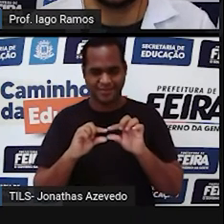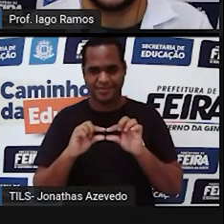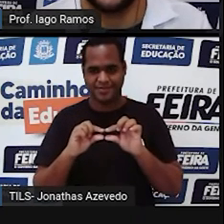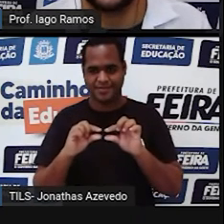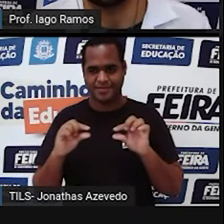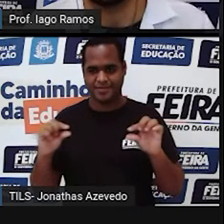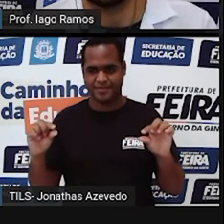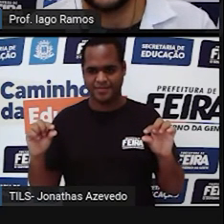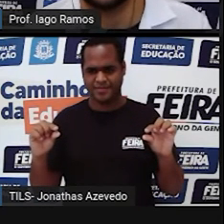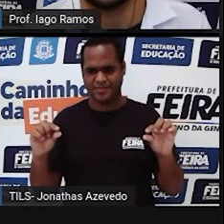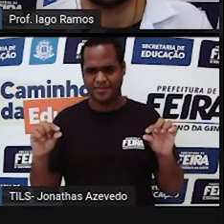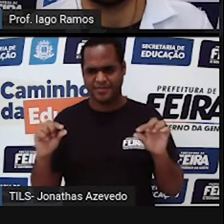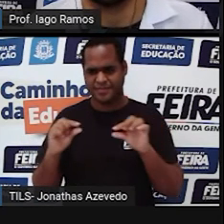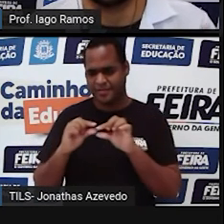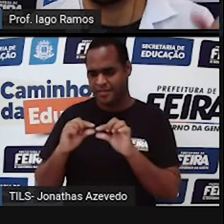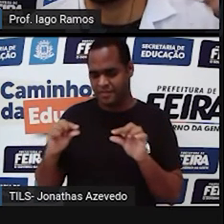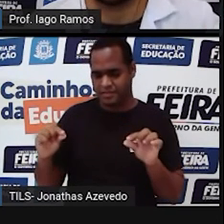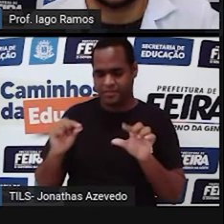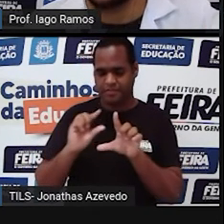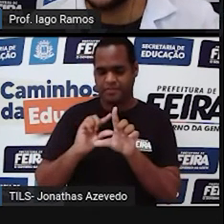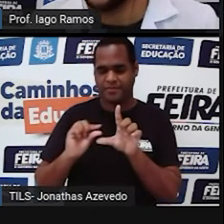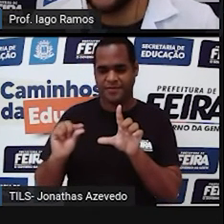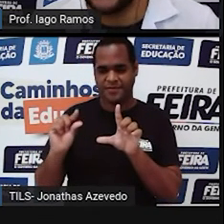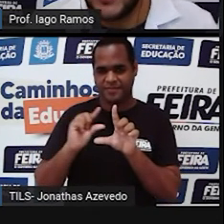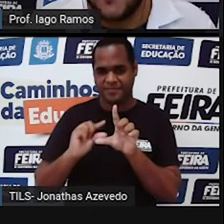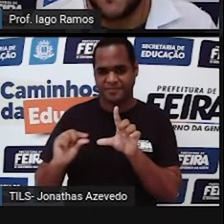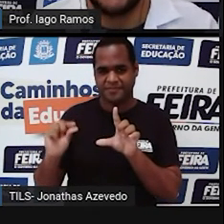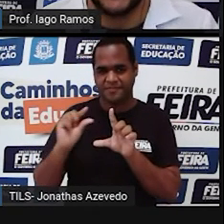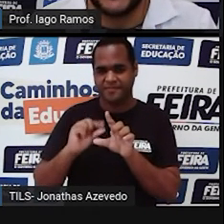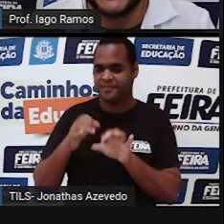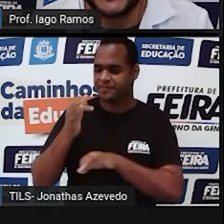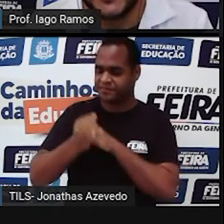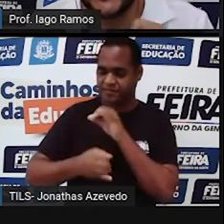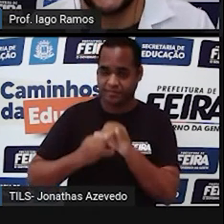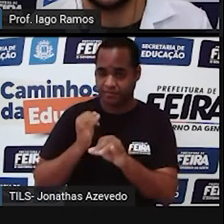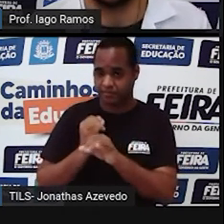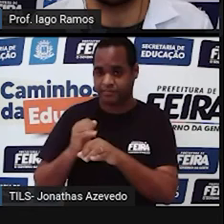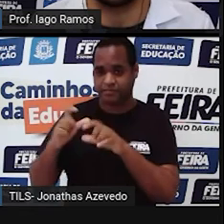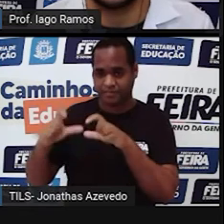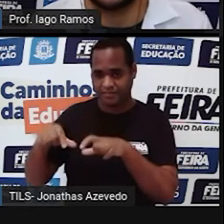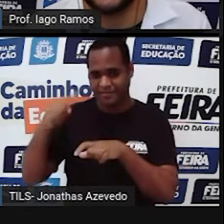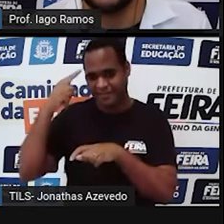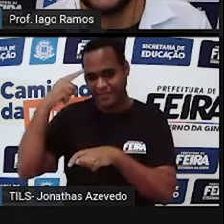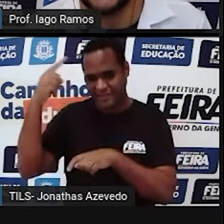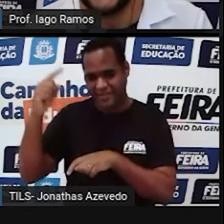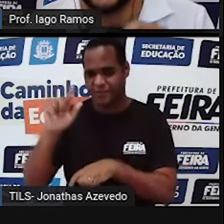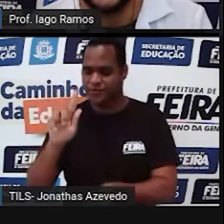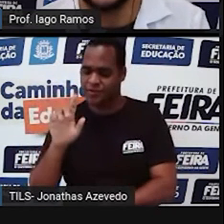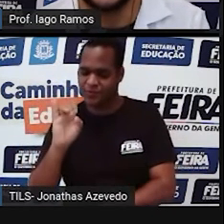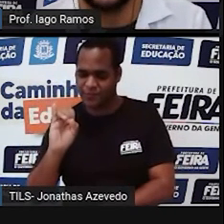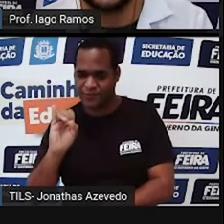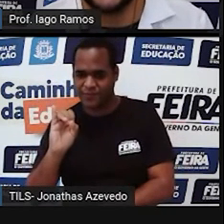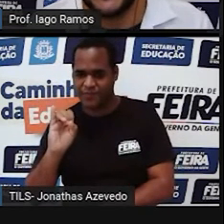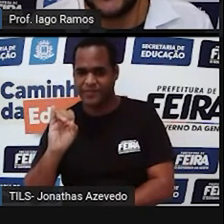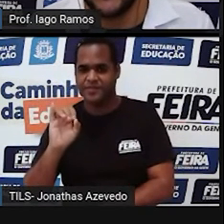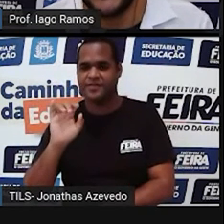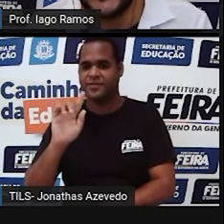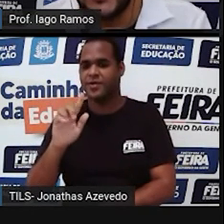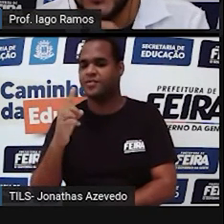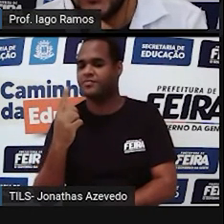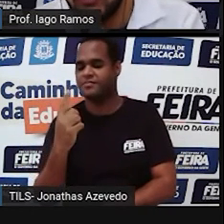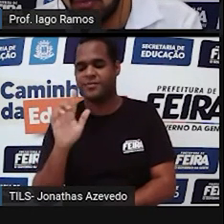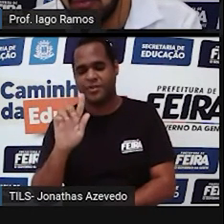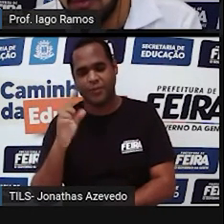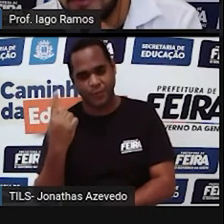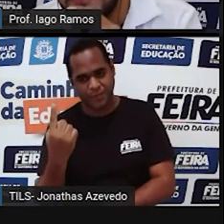quando esse gráfico, né? Ele é retirado de algum lugar. Então, nesse caso ali, ó, o portal G1 retirou esse gráfico